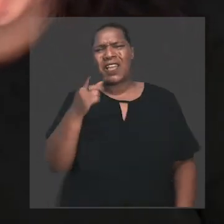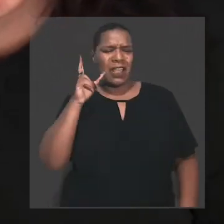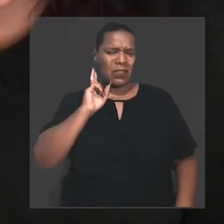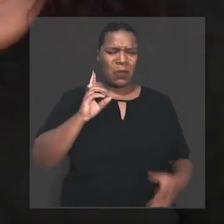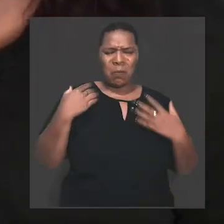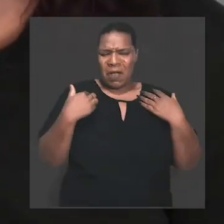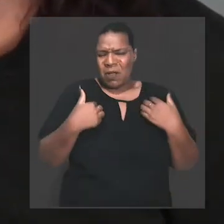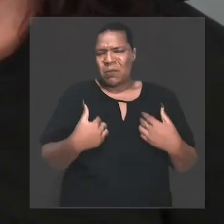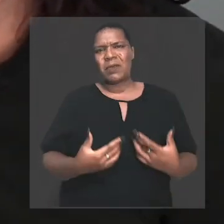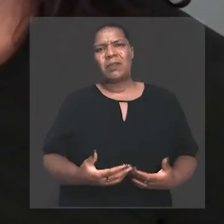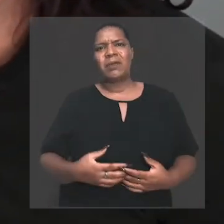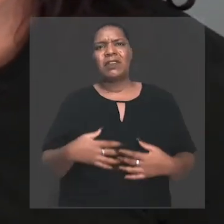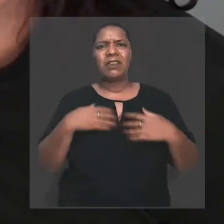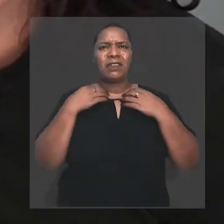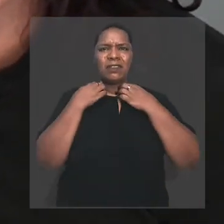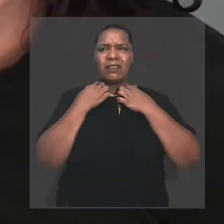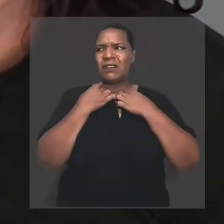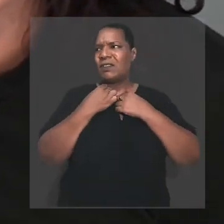isso não é normal pra mim.